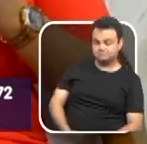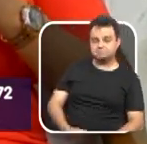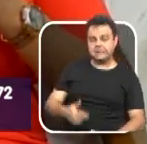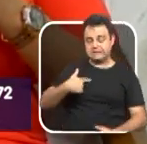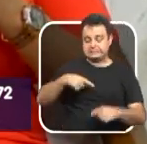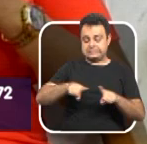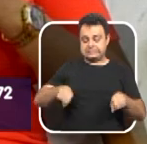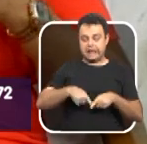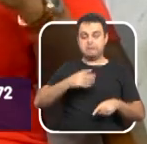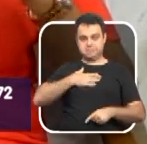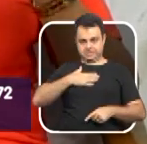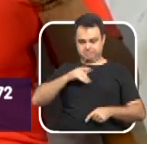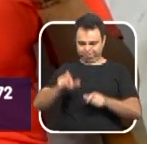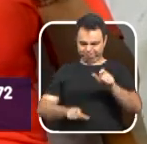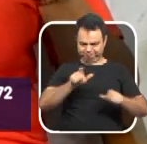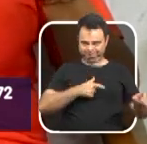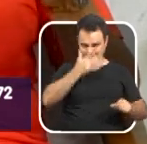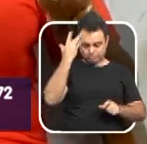aqui